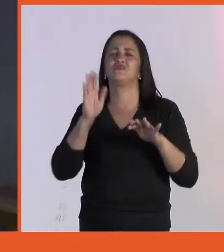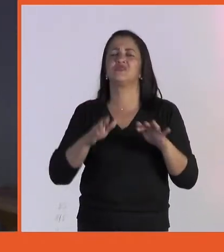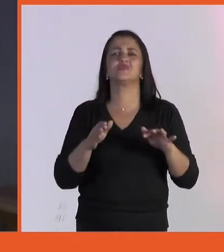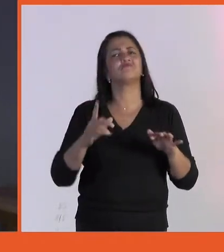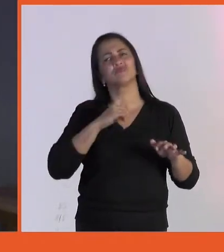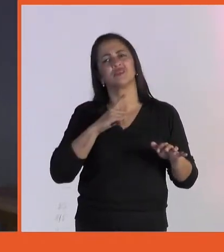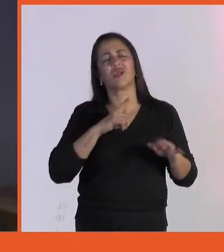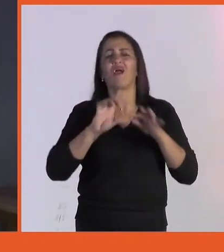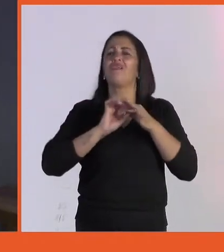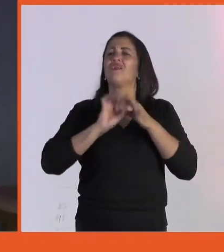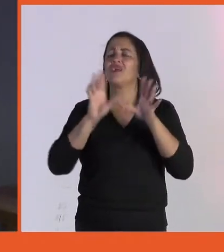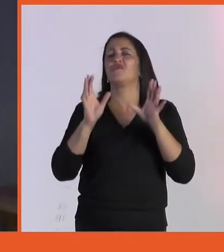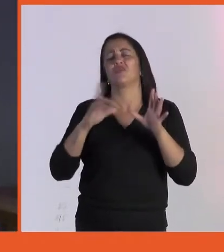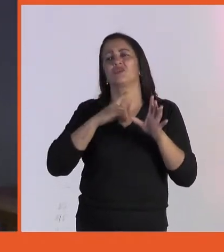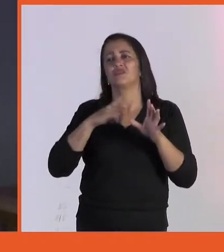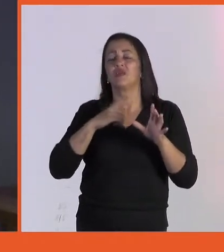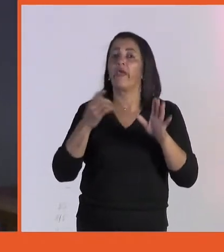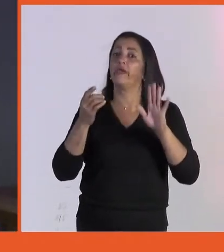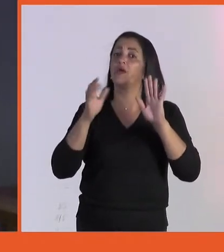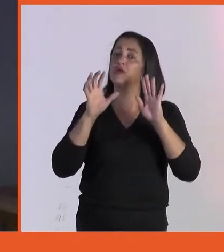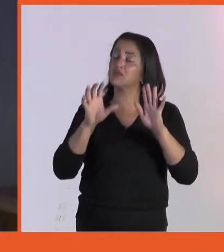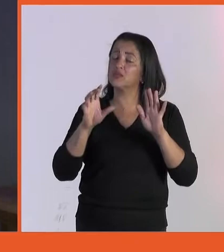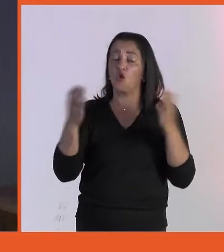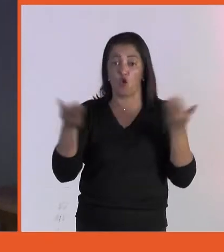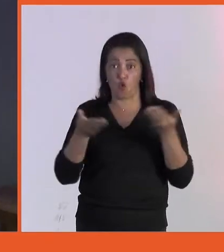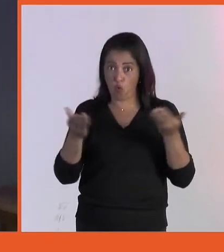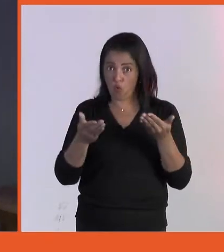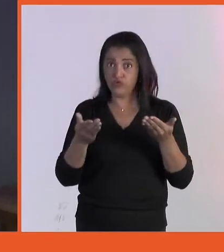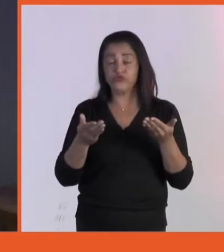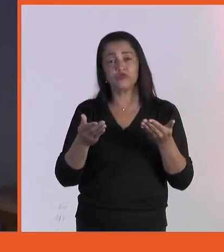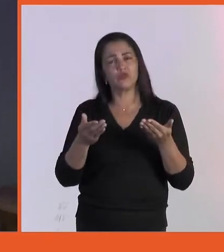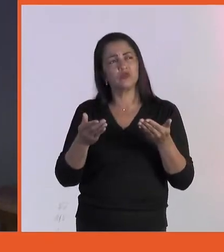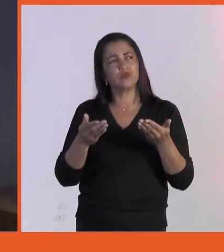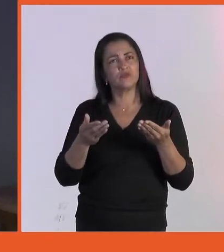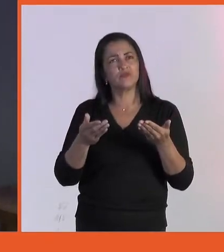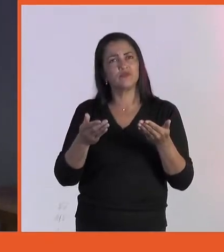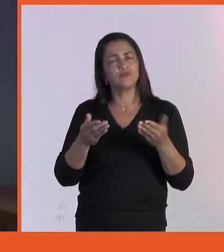eles vão ver, no outro dia eles vão estar de volta com vocês, porque eles gostam de vocês. Eles não estão ali